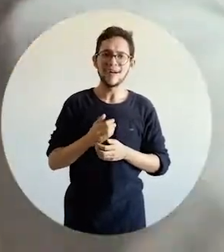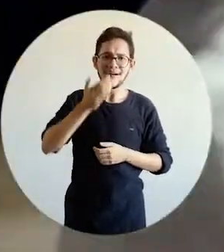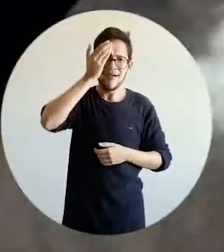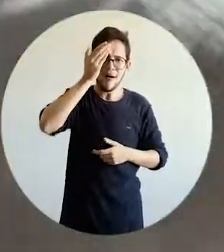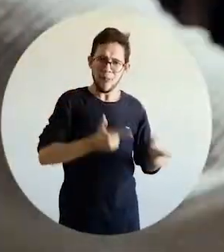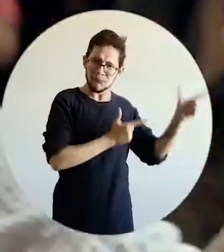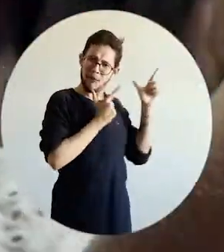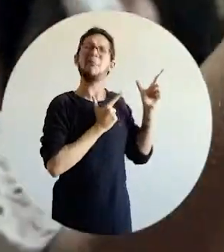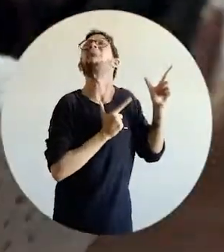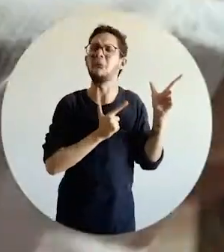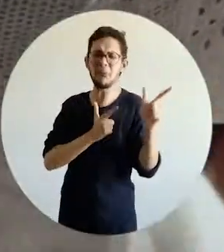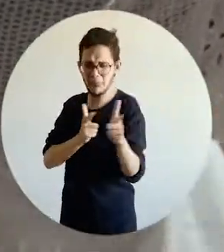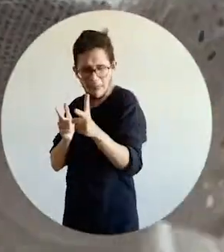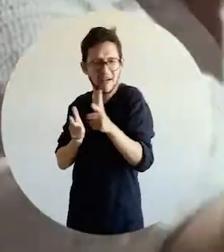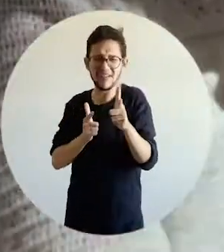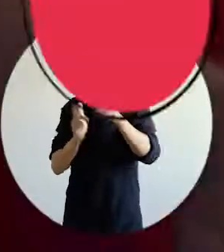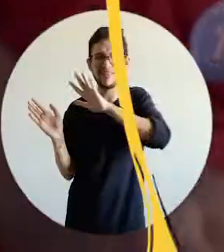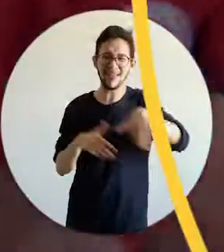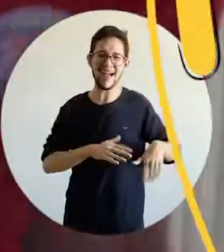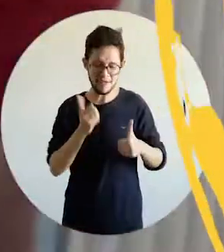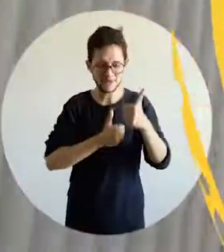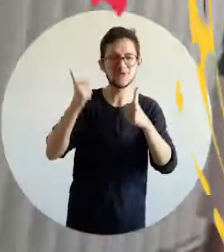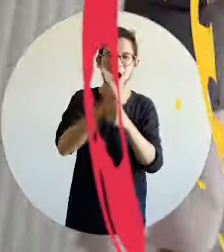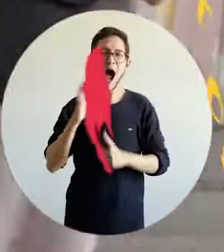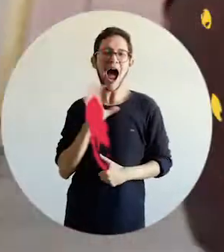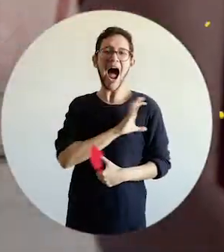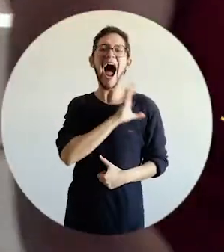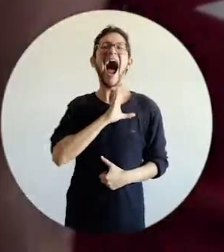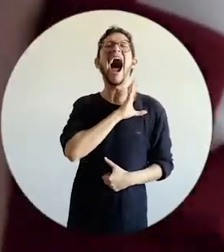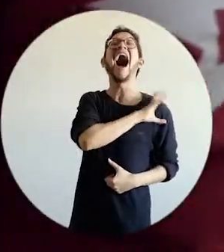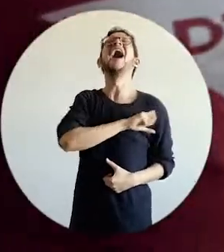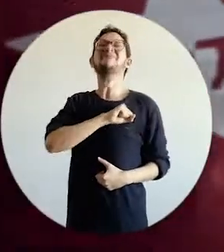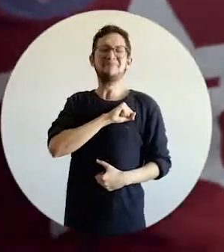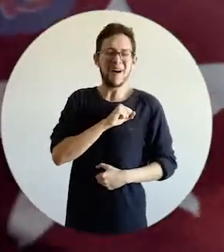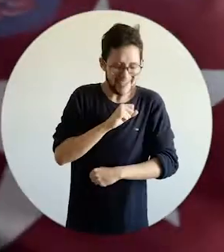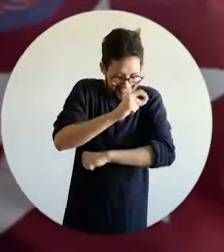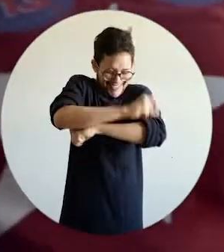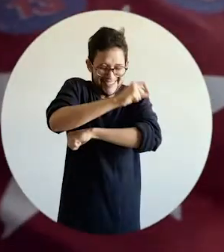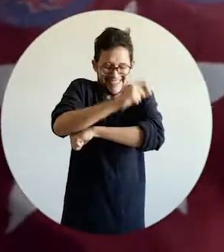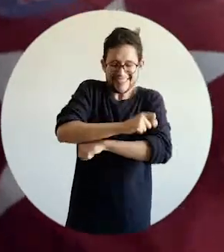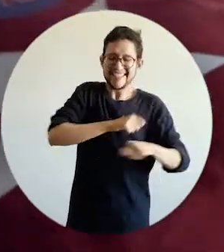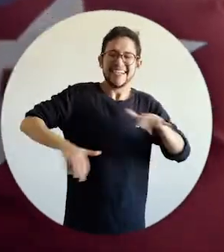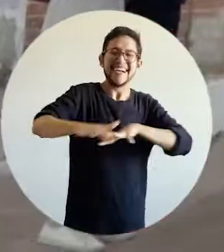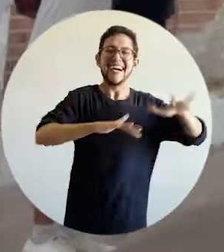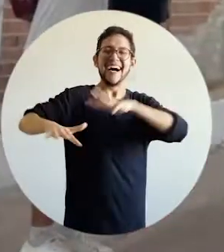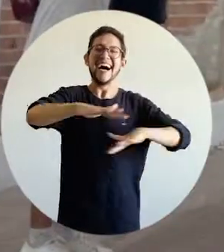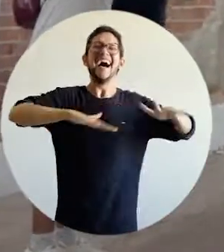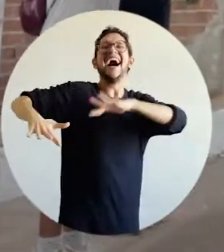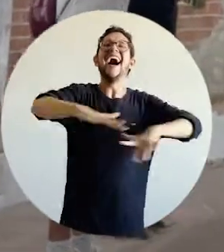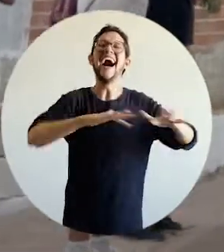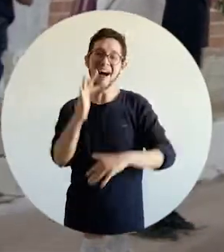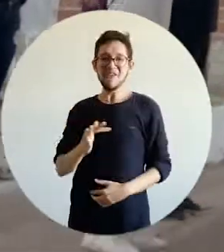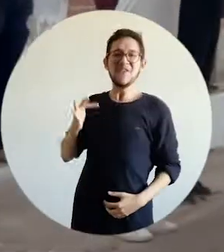vai vai chover amor do país de Mossoró